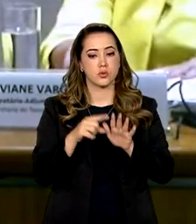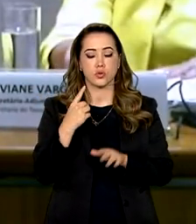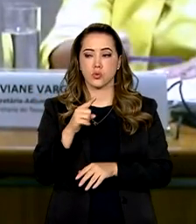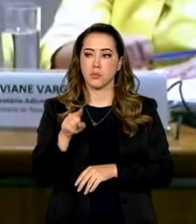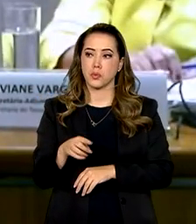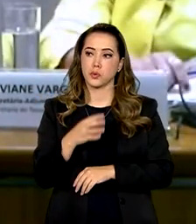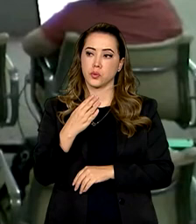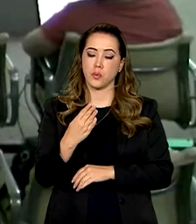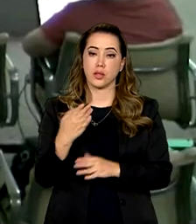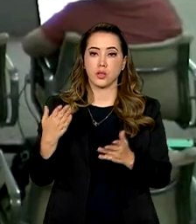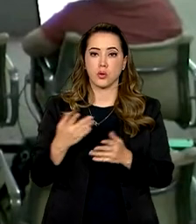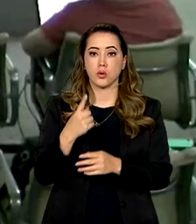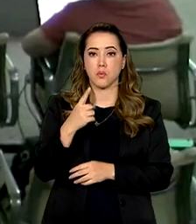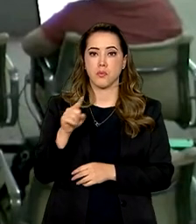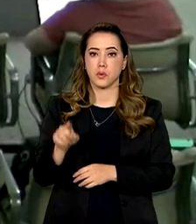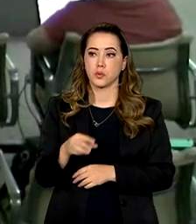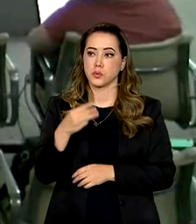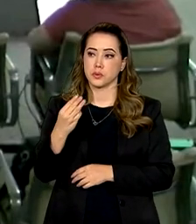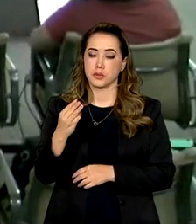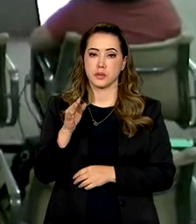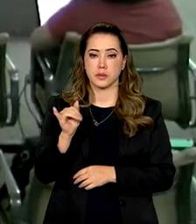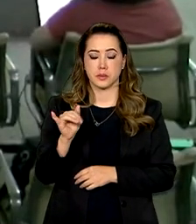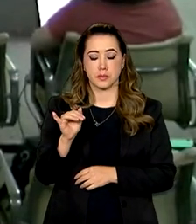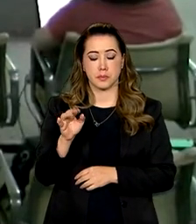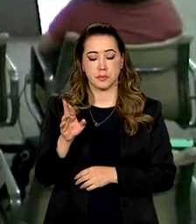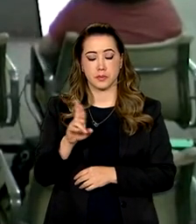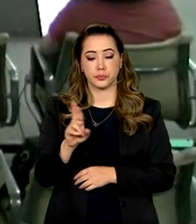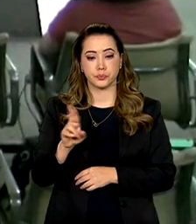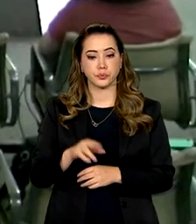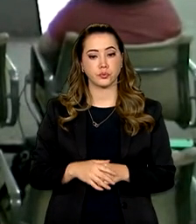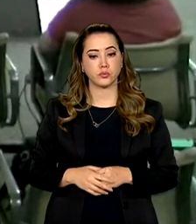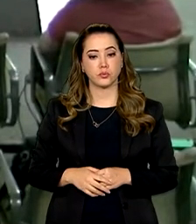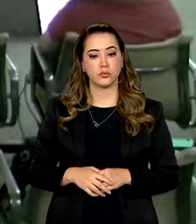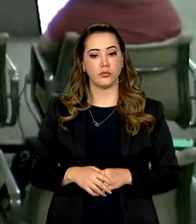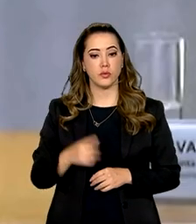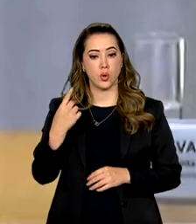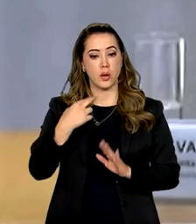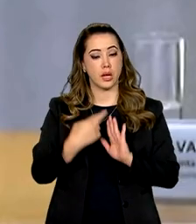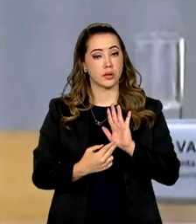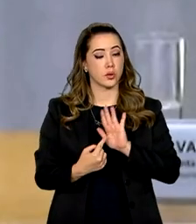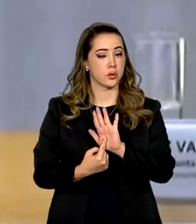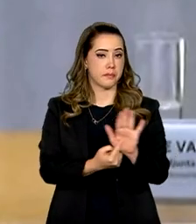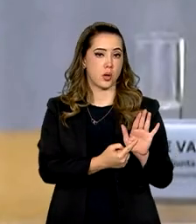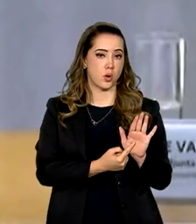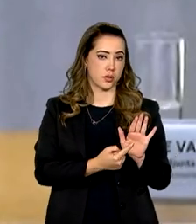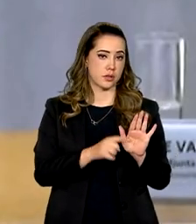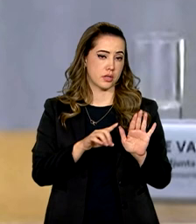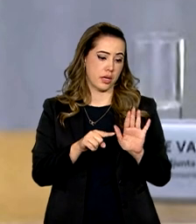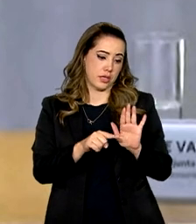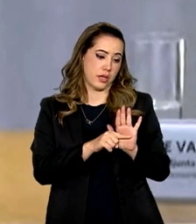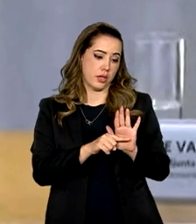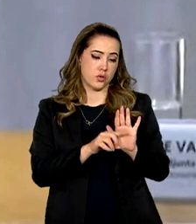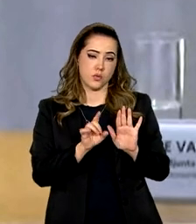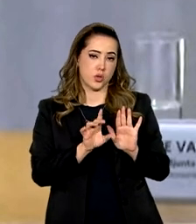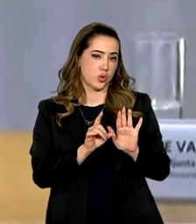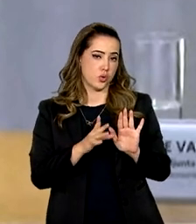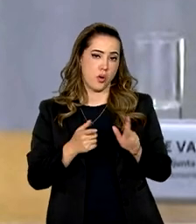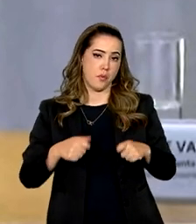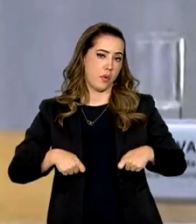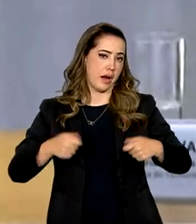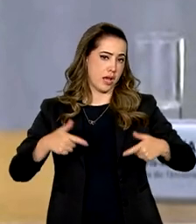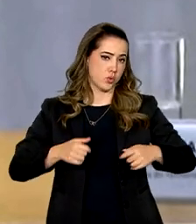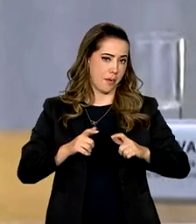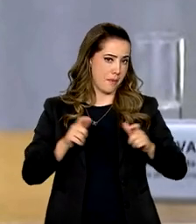para 1,3. Segundo o governo, o déficit demonstrado pelo relatório não é causado apenas pelo aumento dos